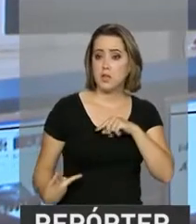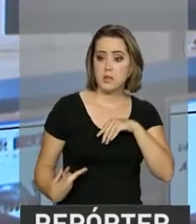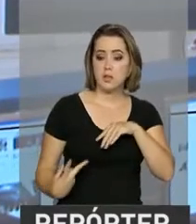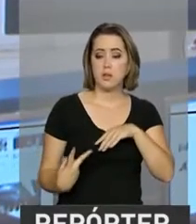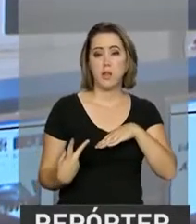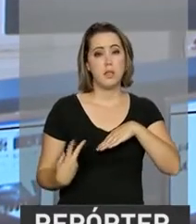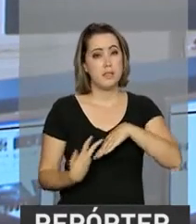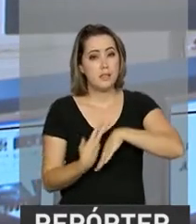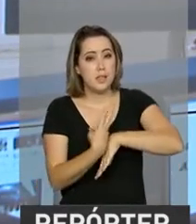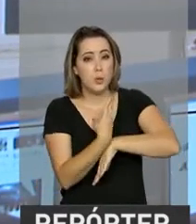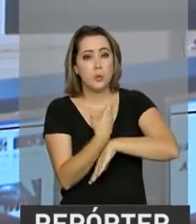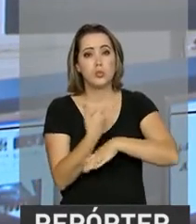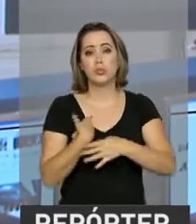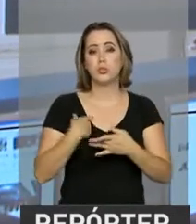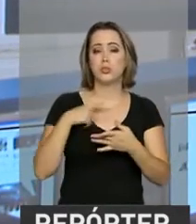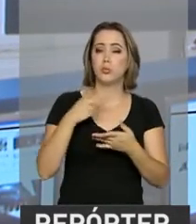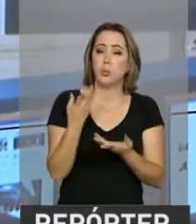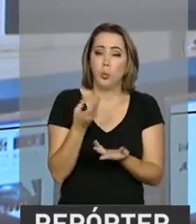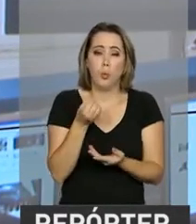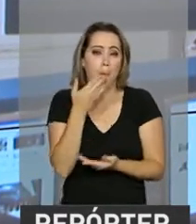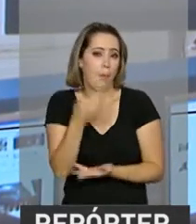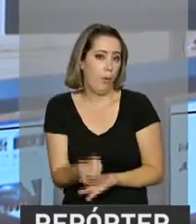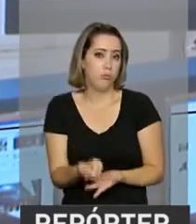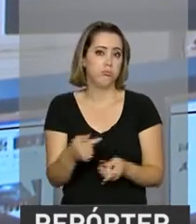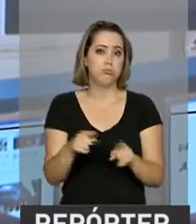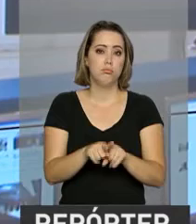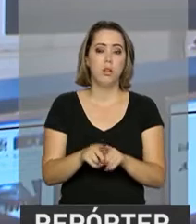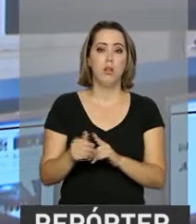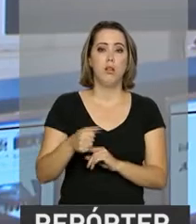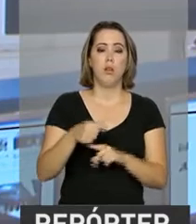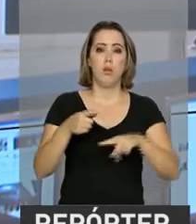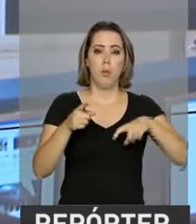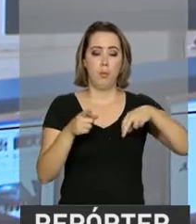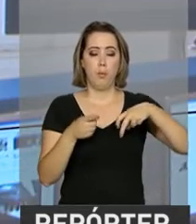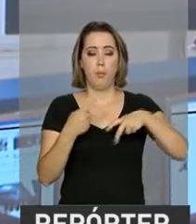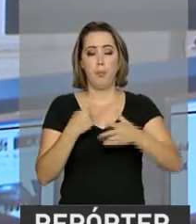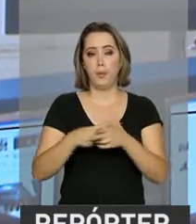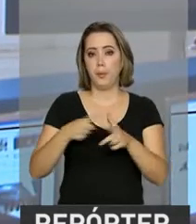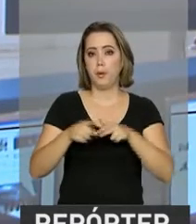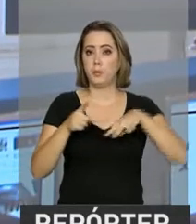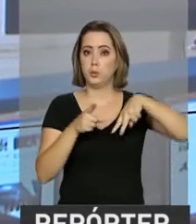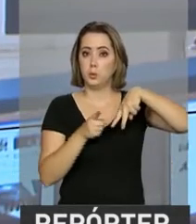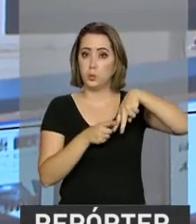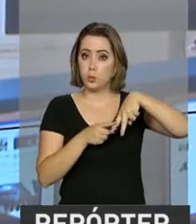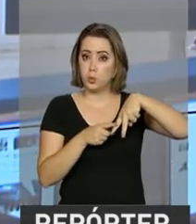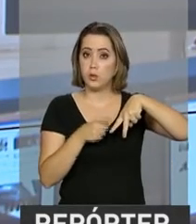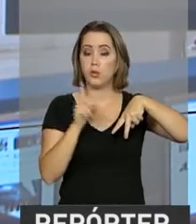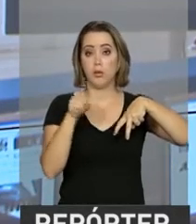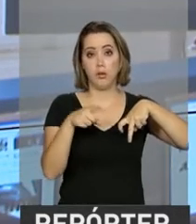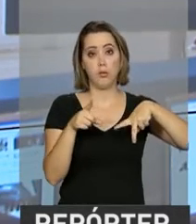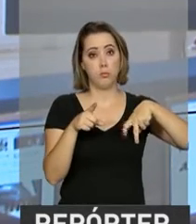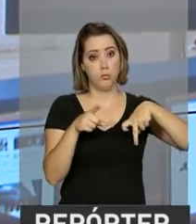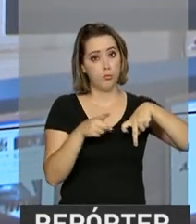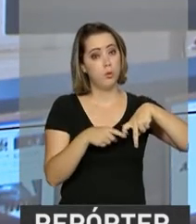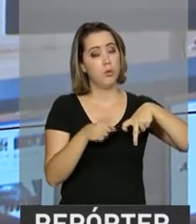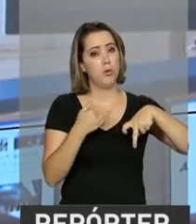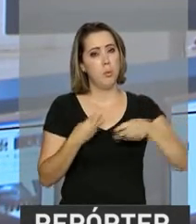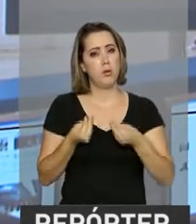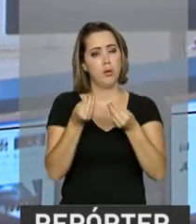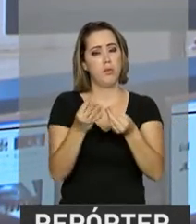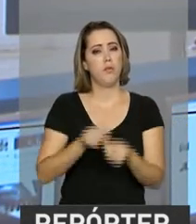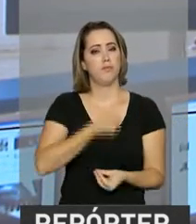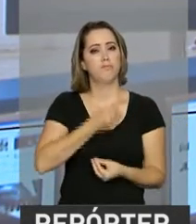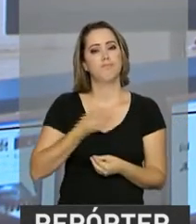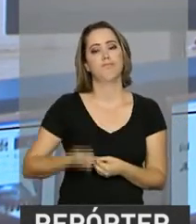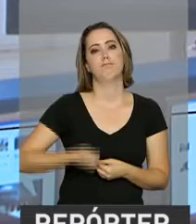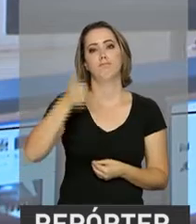melhor remédio para quem tem problemas nos joelhos para prevenir uma incisão mais radical e levar qualidade de vida aos pacientes o